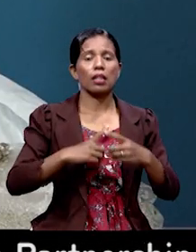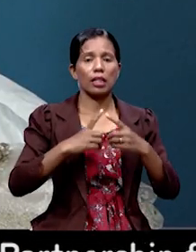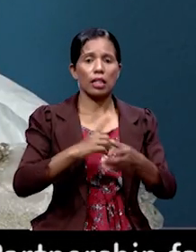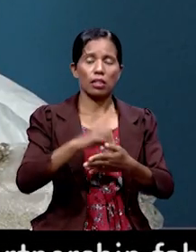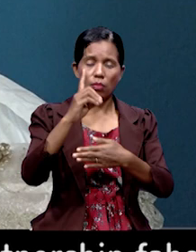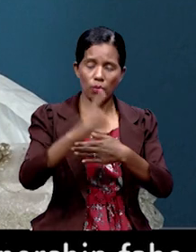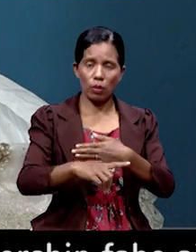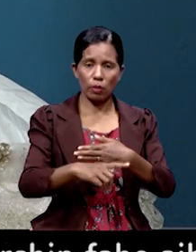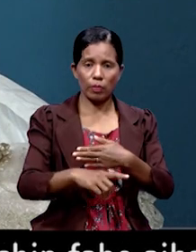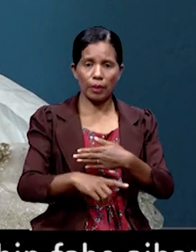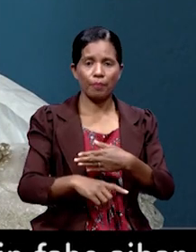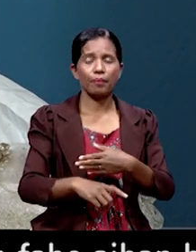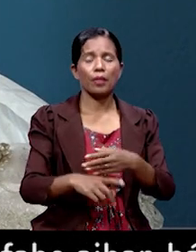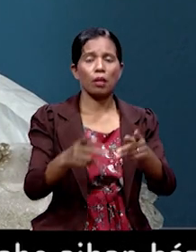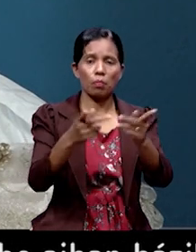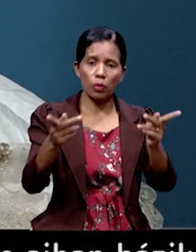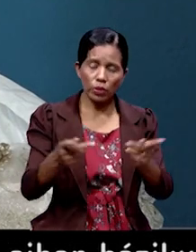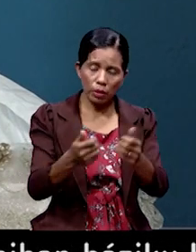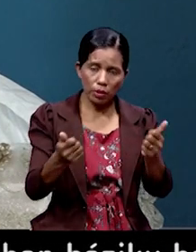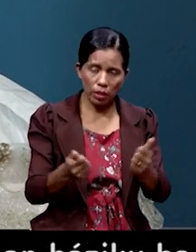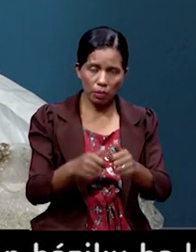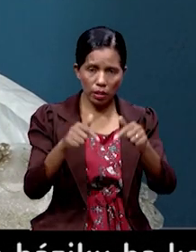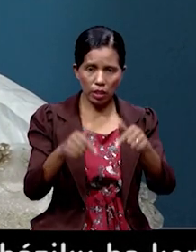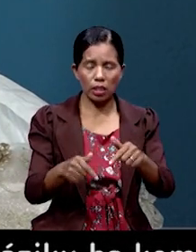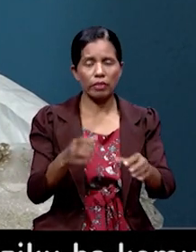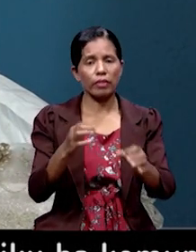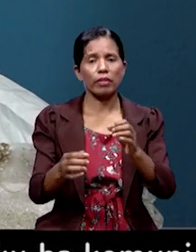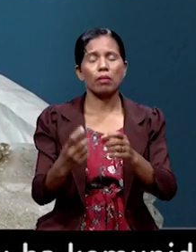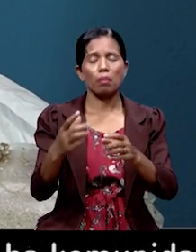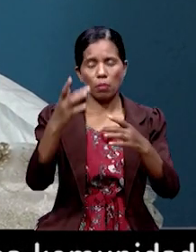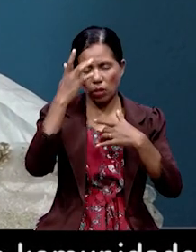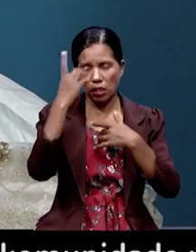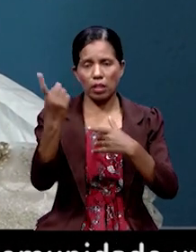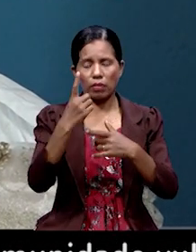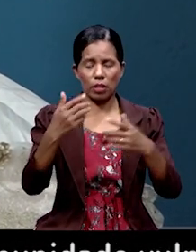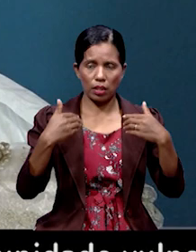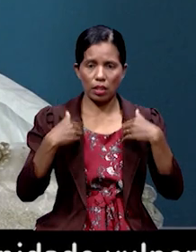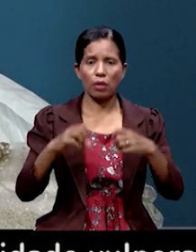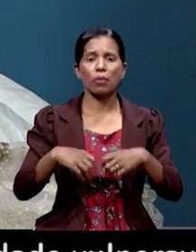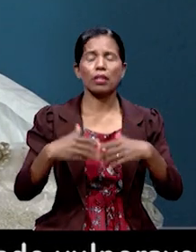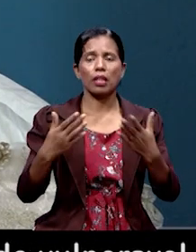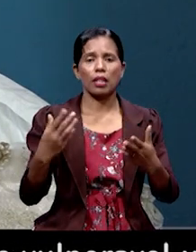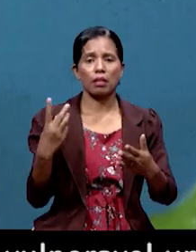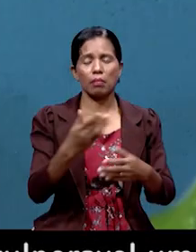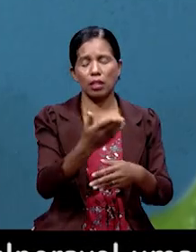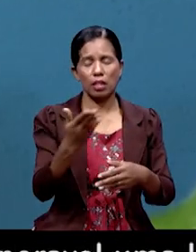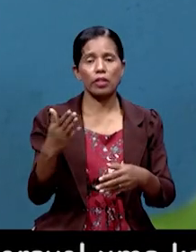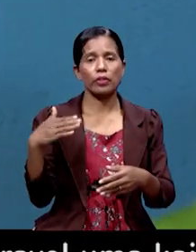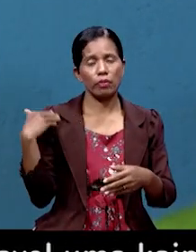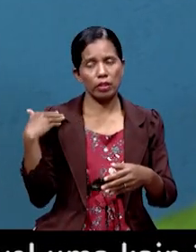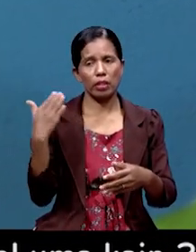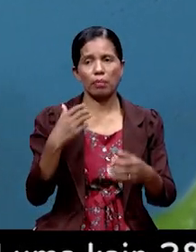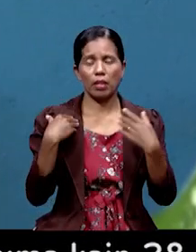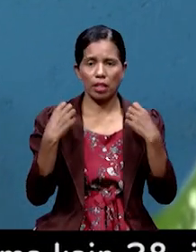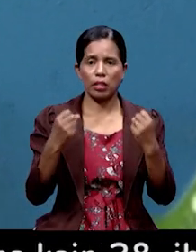vossa a clínica de moras e da vossa. O ensaio de jovens ira, de saudável, o ensaio de